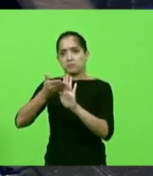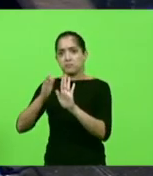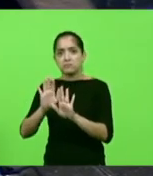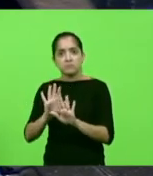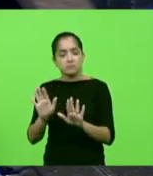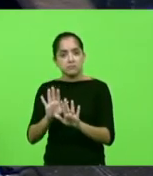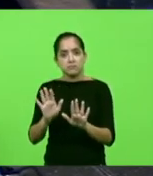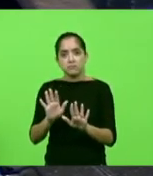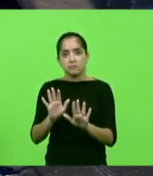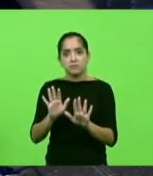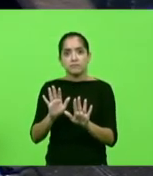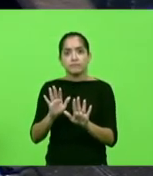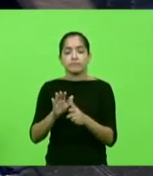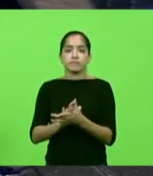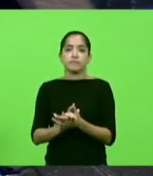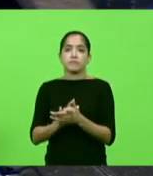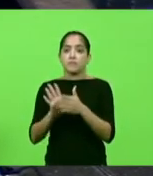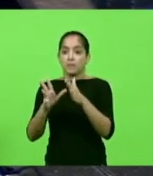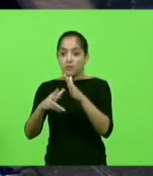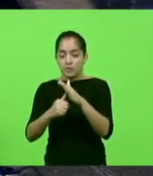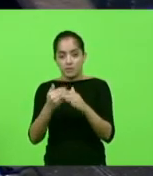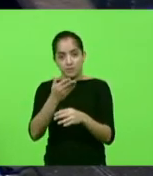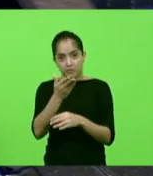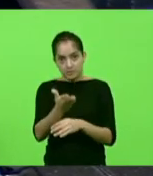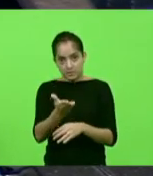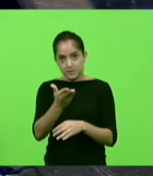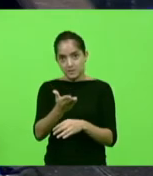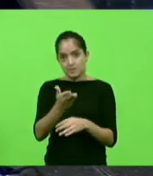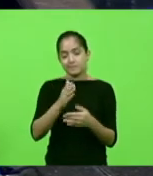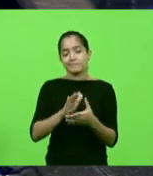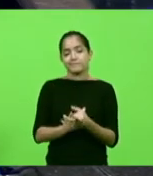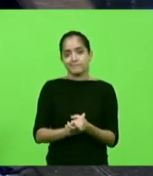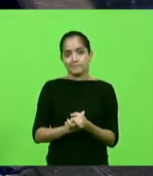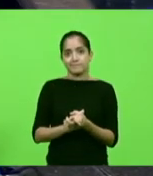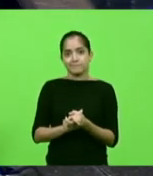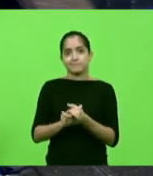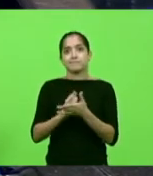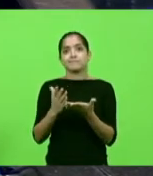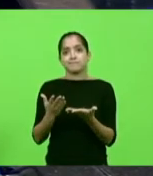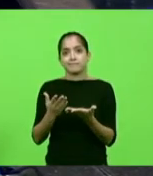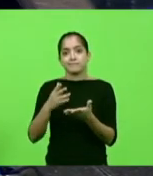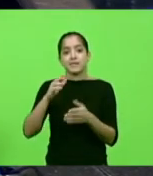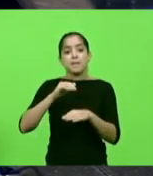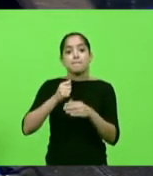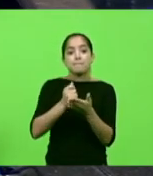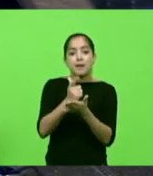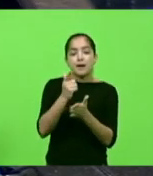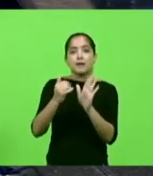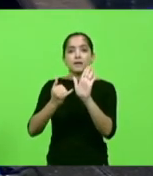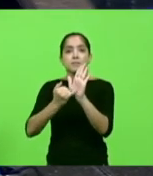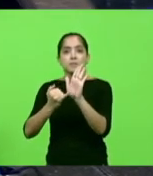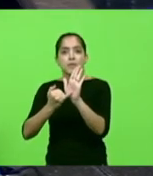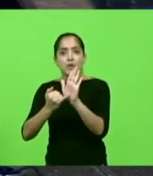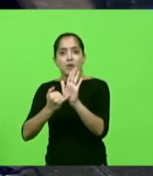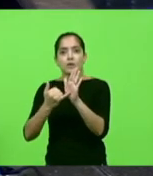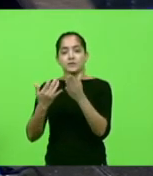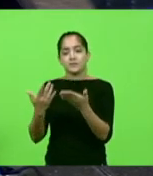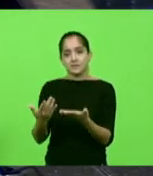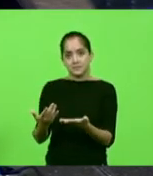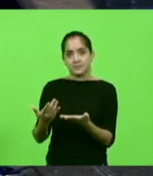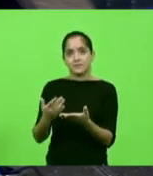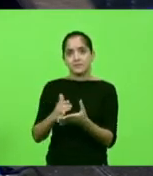e assaltar você, pagador de impostos. Ah, tristes trópicos, como faz falta Roberto